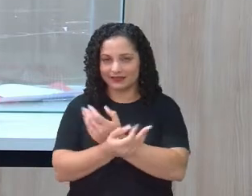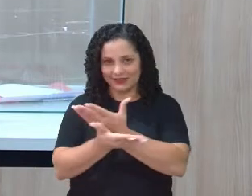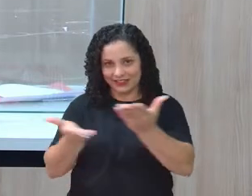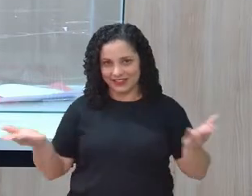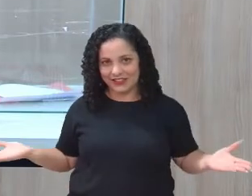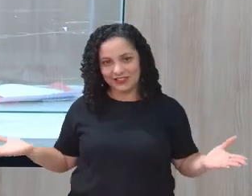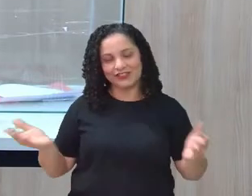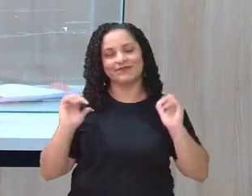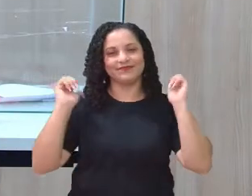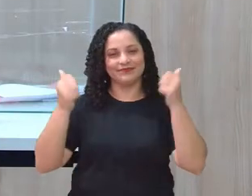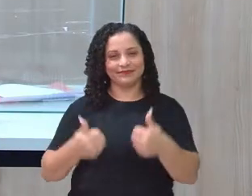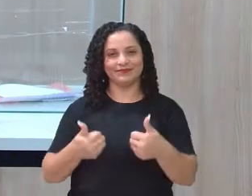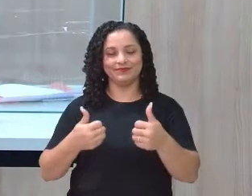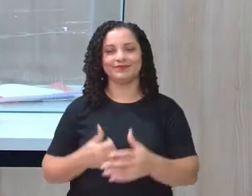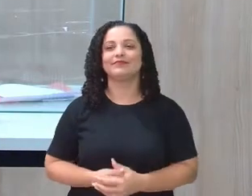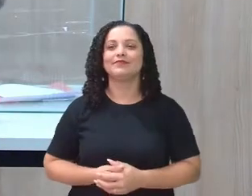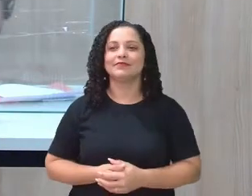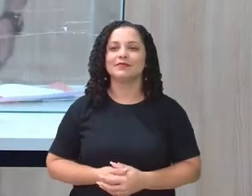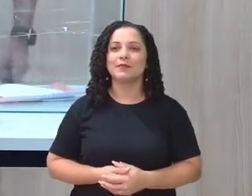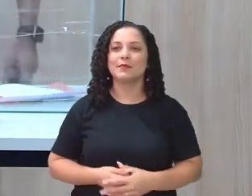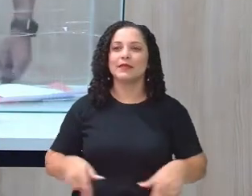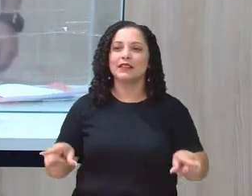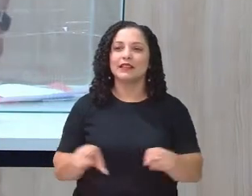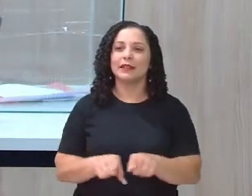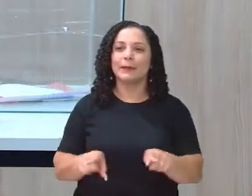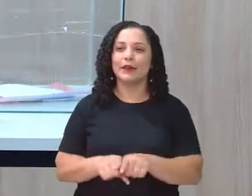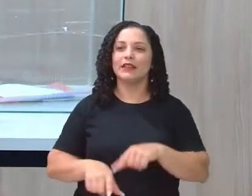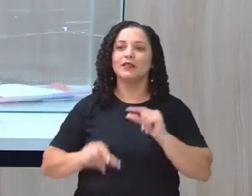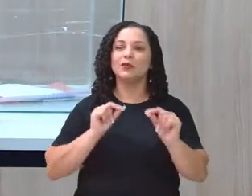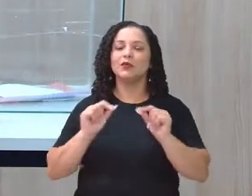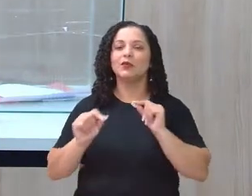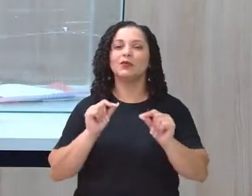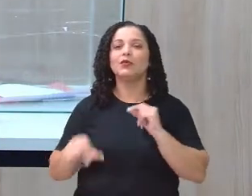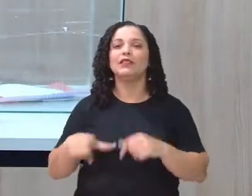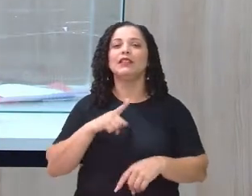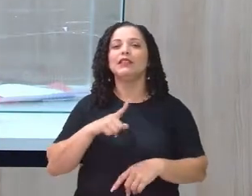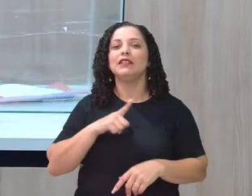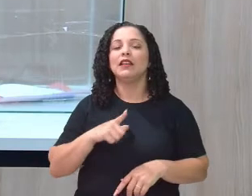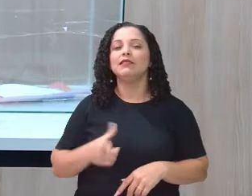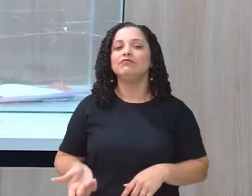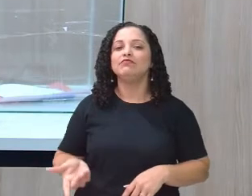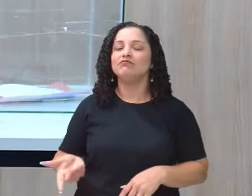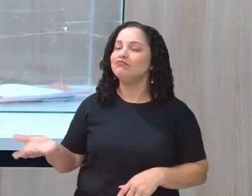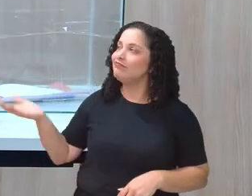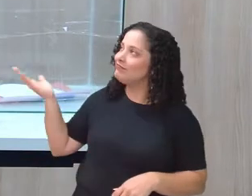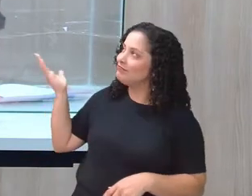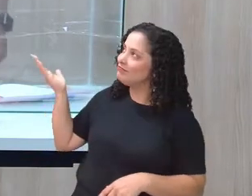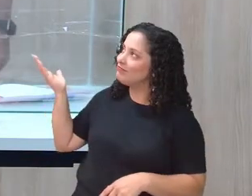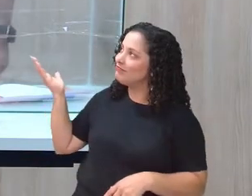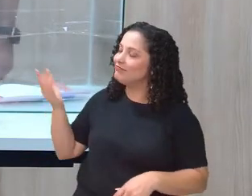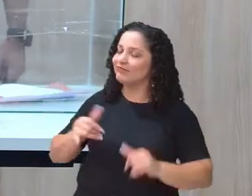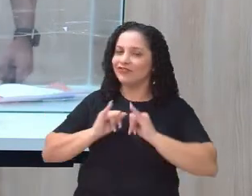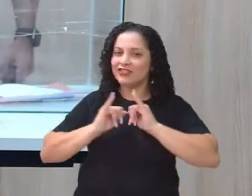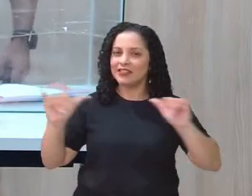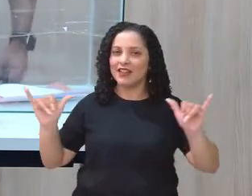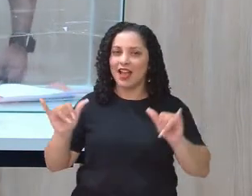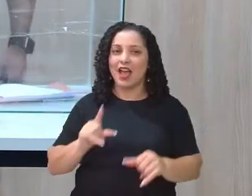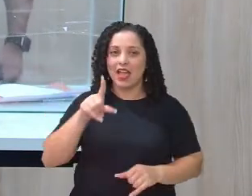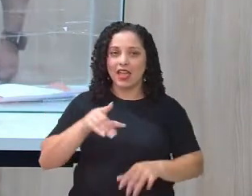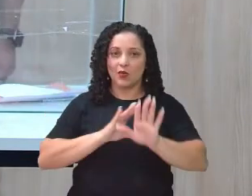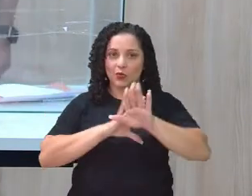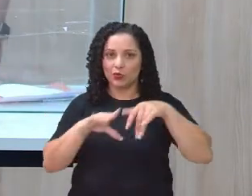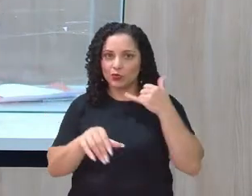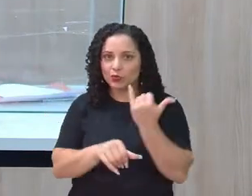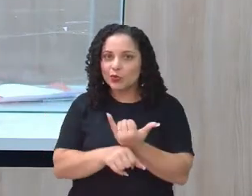para vocês, certo? O último recadinho que eu gosto de deixar pelo final, que eu gosto bastante dessa plataforma, é o nosso canal no